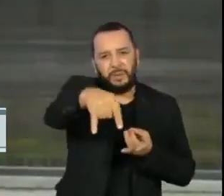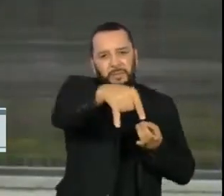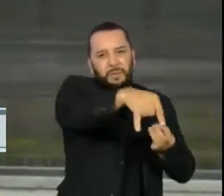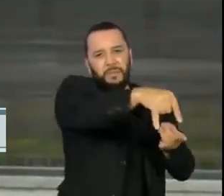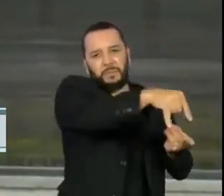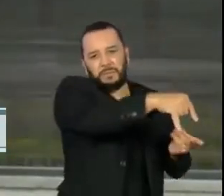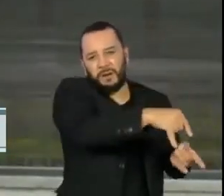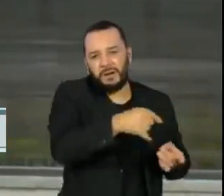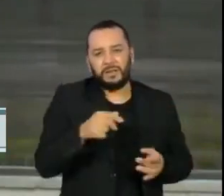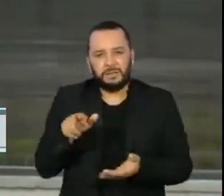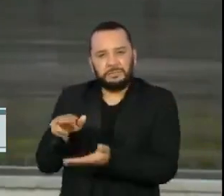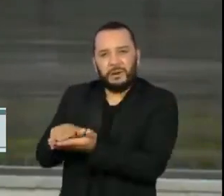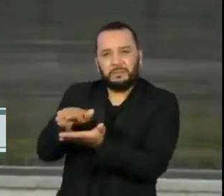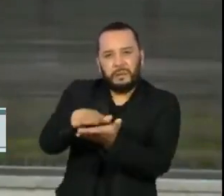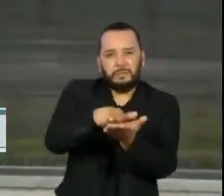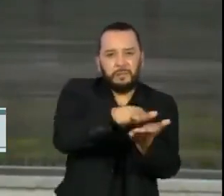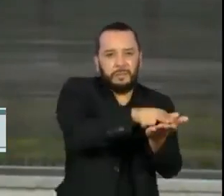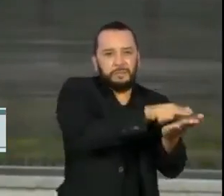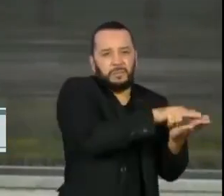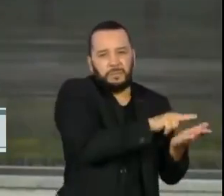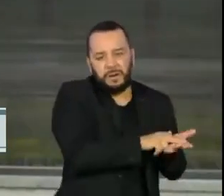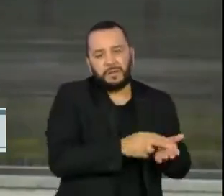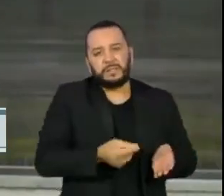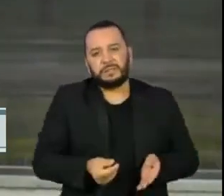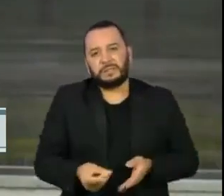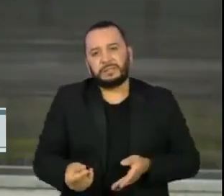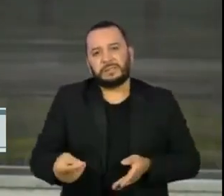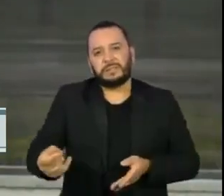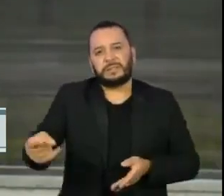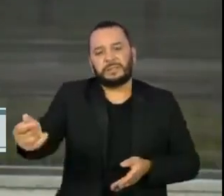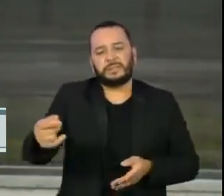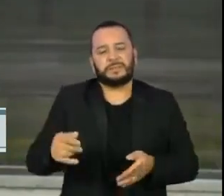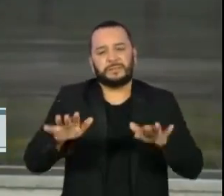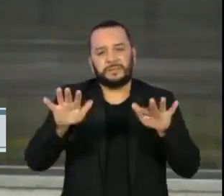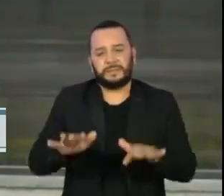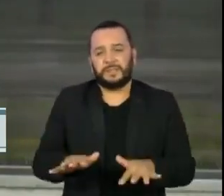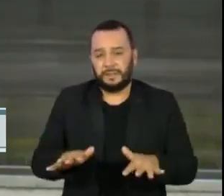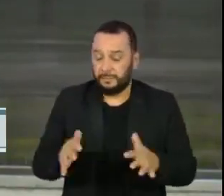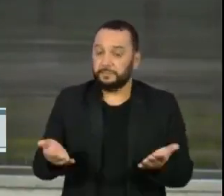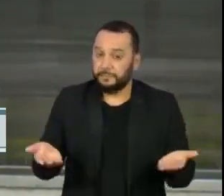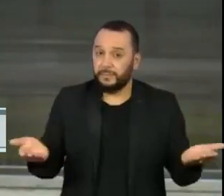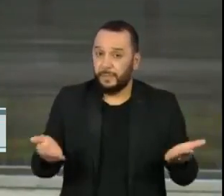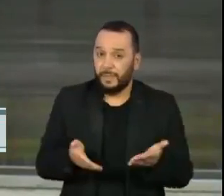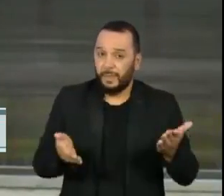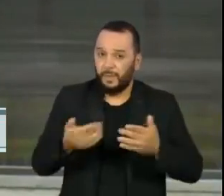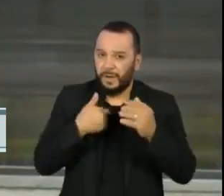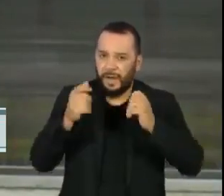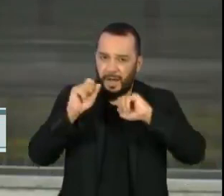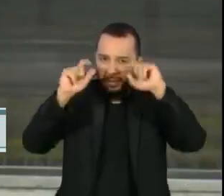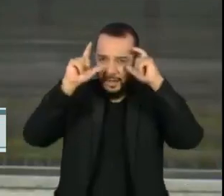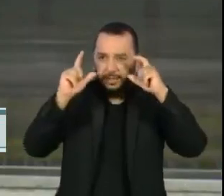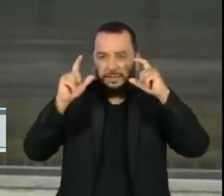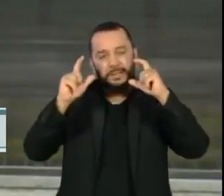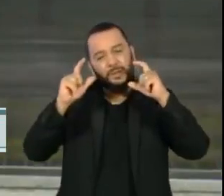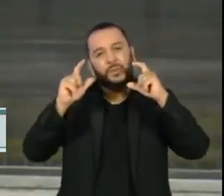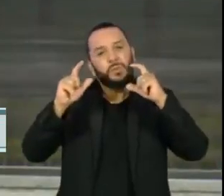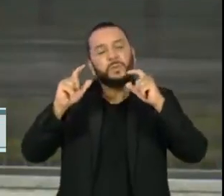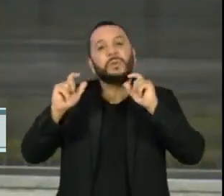saúde pública, a segunda onda já acendeu um alerta vermelho no mundo em relação ao